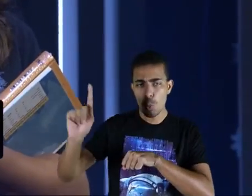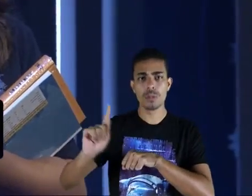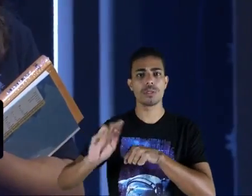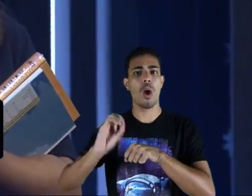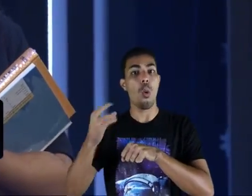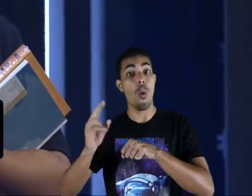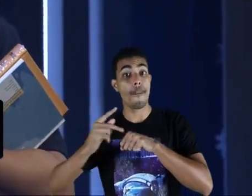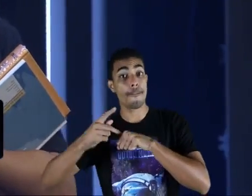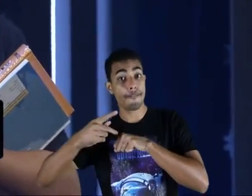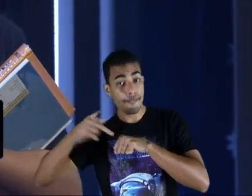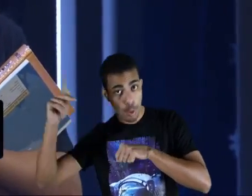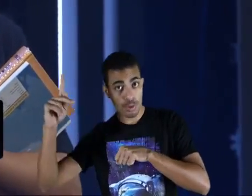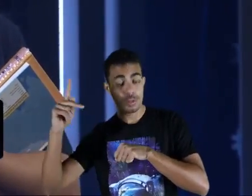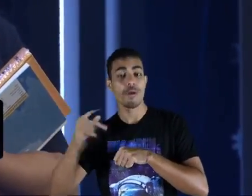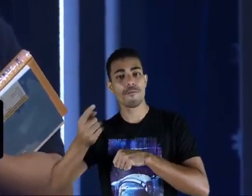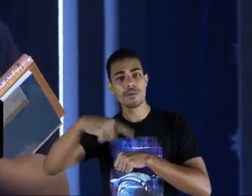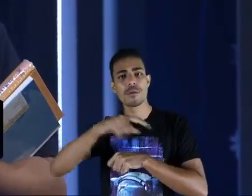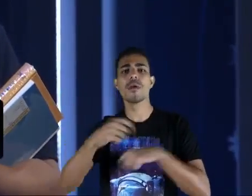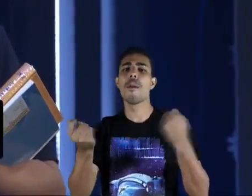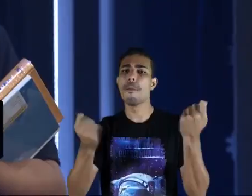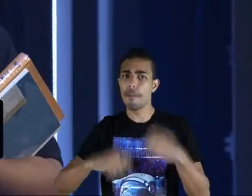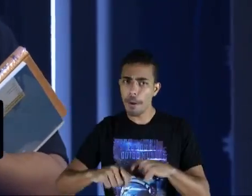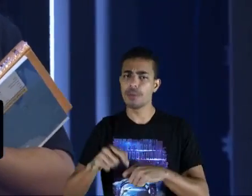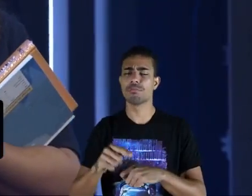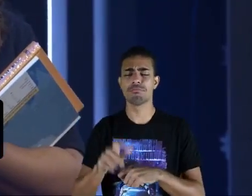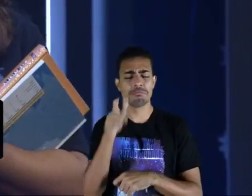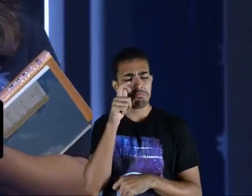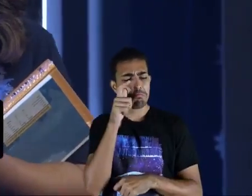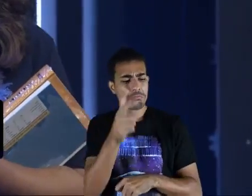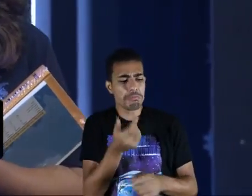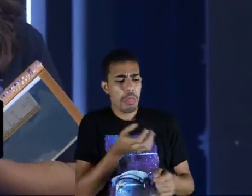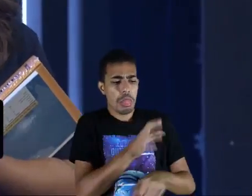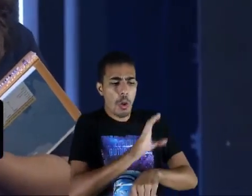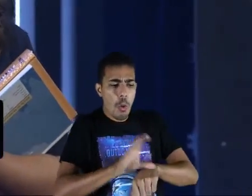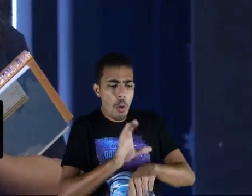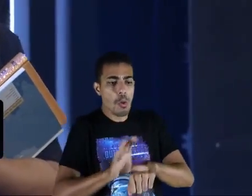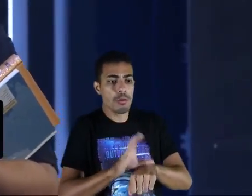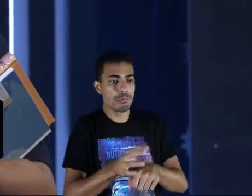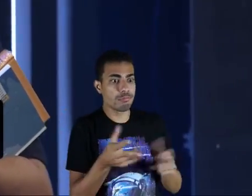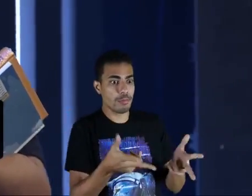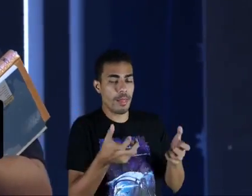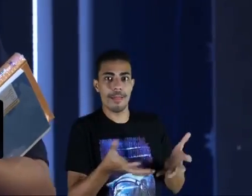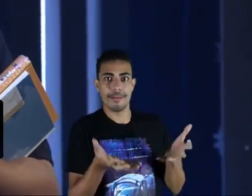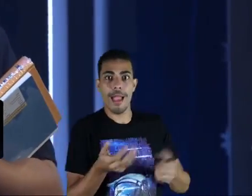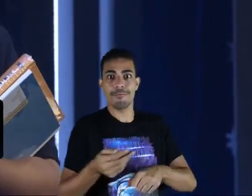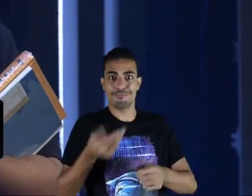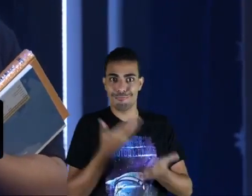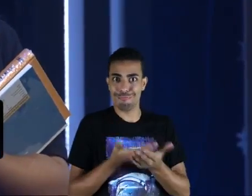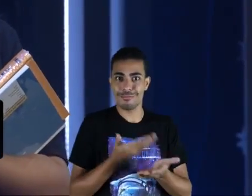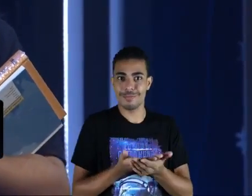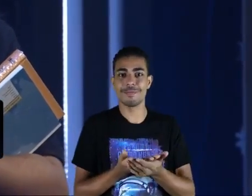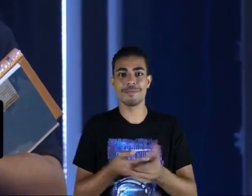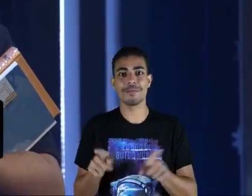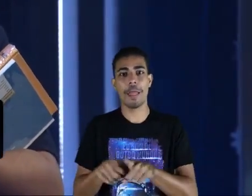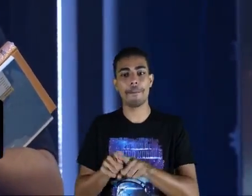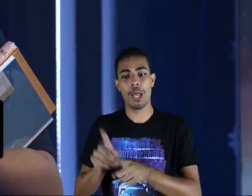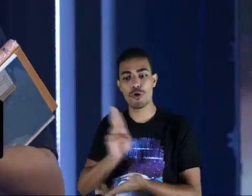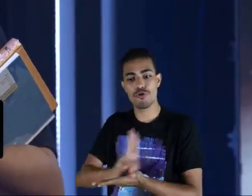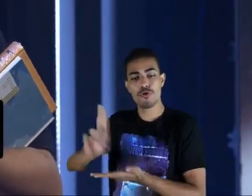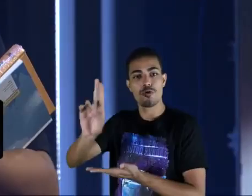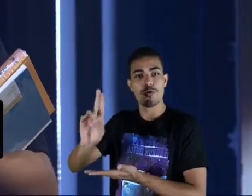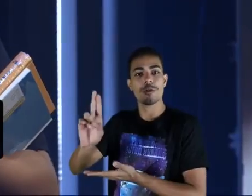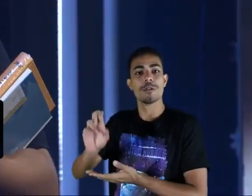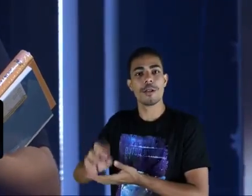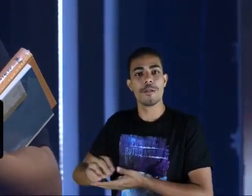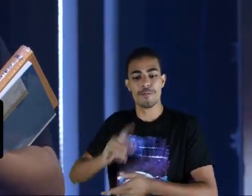e aí lá você escolhe qual é o curso do seu interesse dentro dessas possibilidades que as nossas universidades deixaram para a gente para